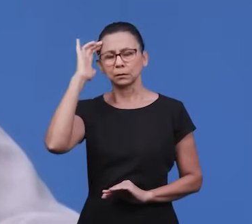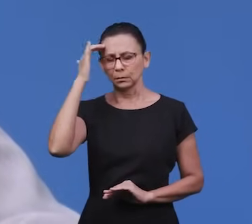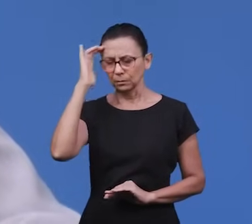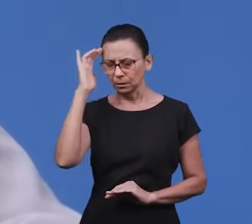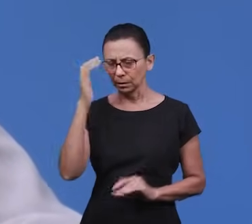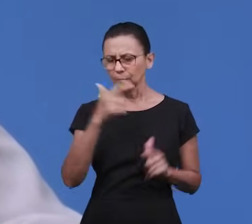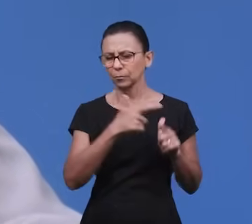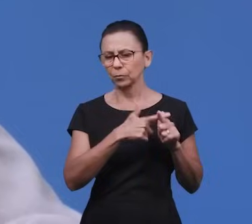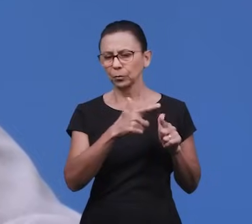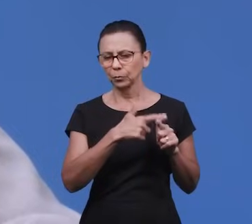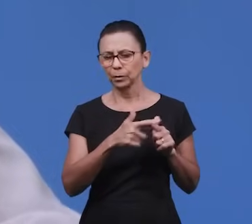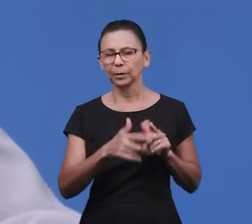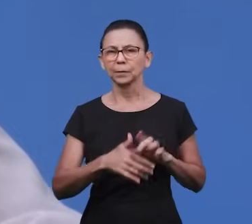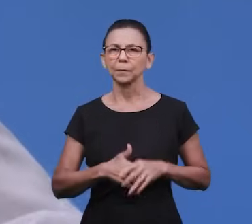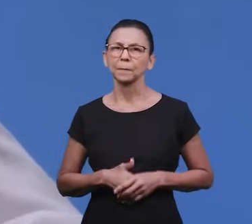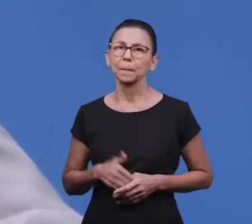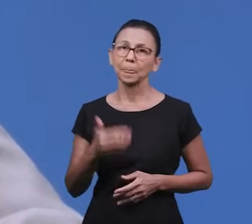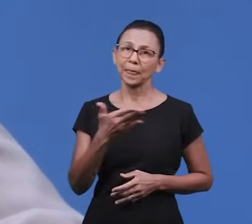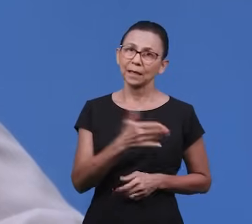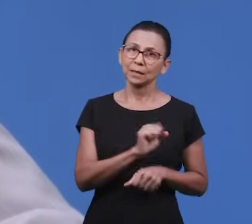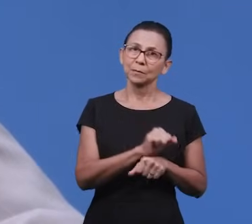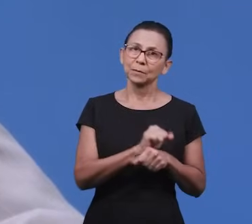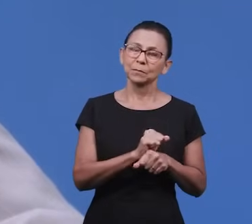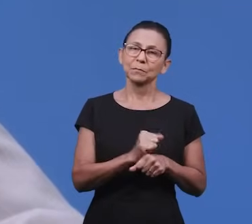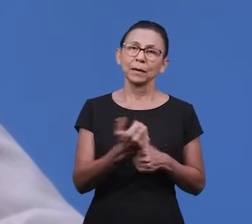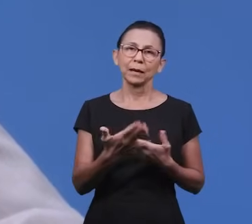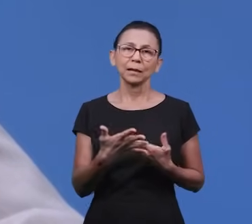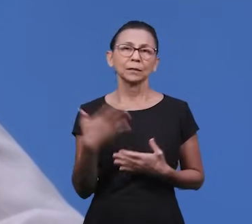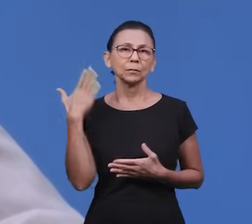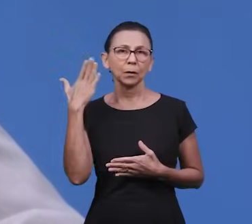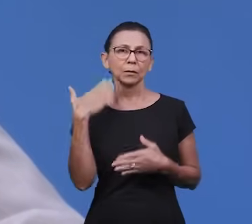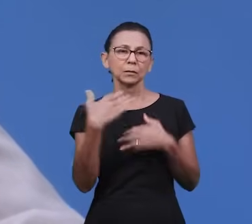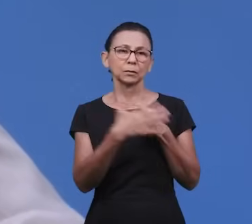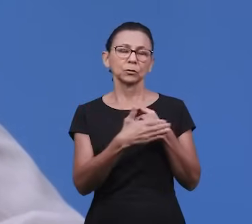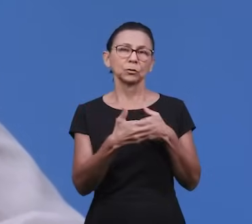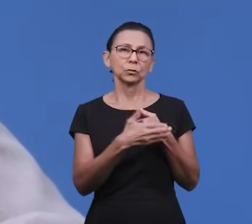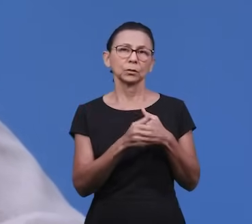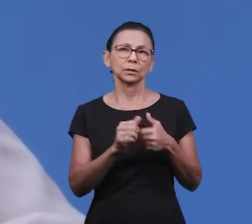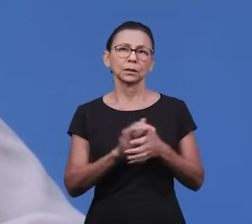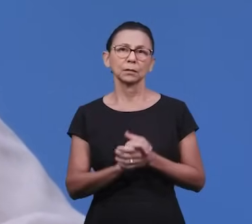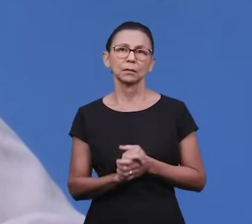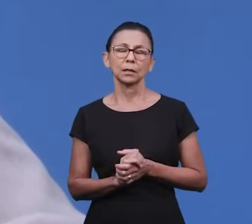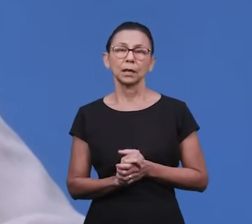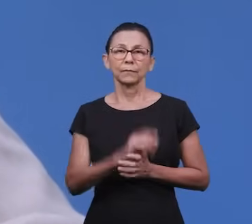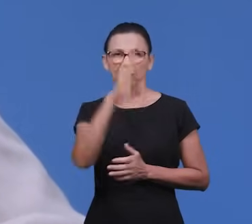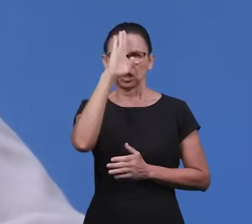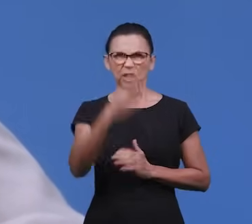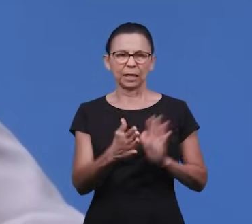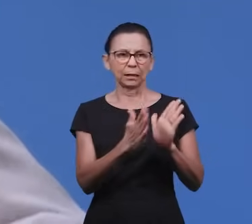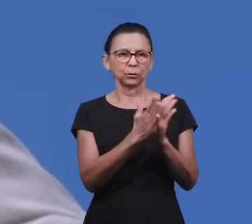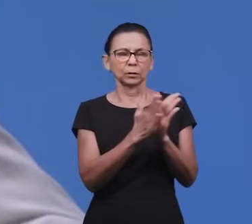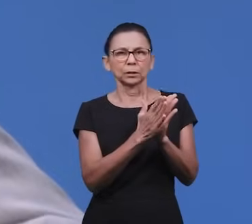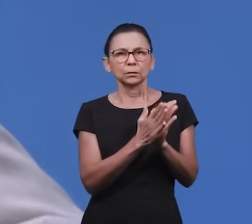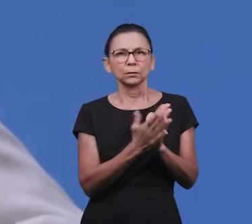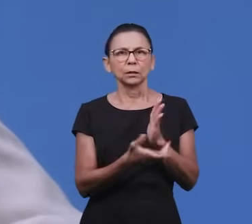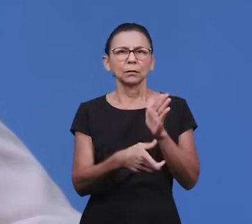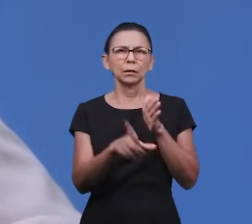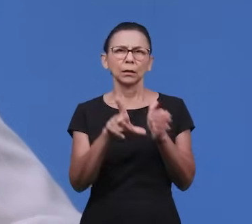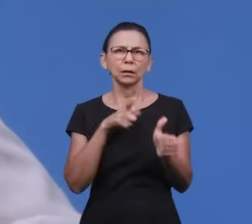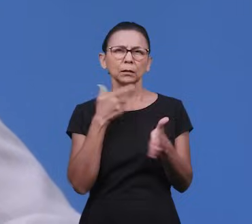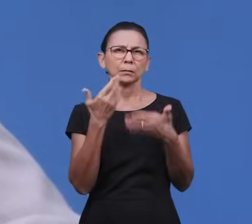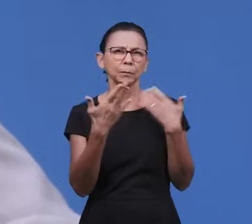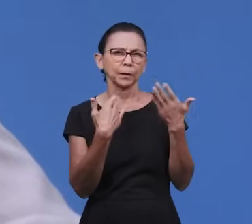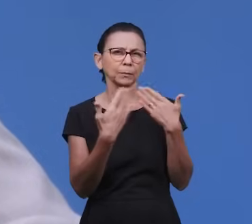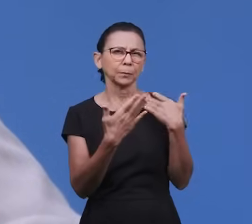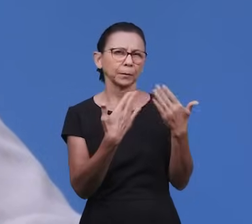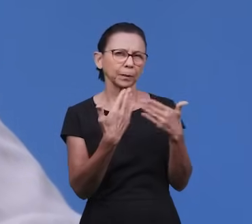a situação, né, e essas pessoas sempre esperam a palavra, né? Não só que você entre direto na oração, mas que